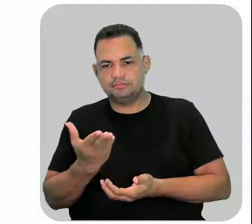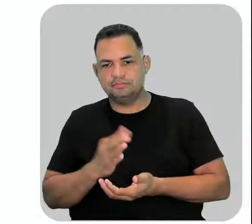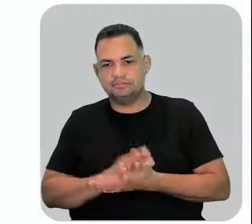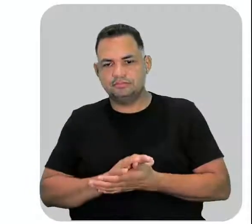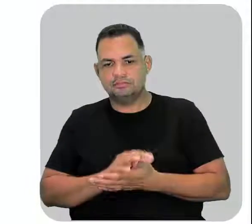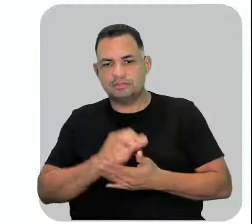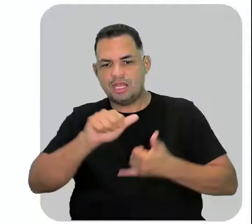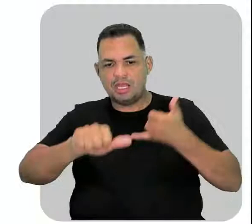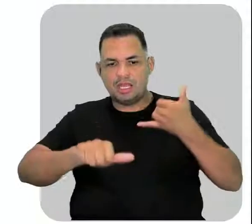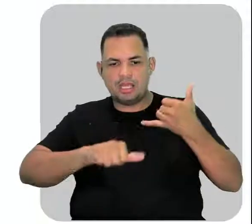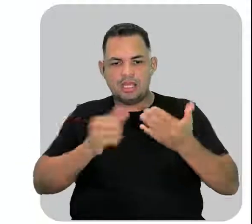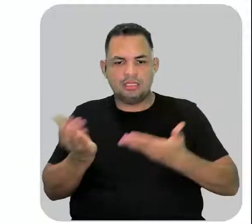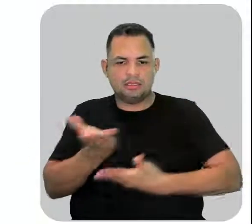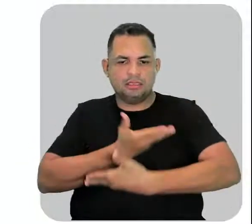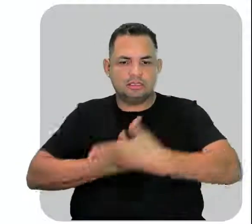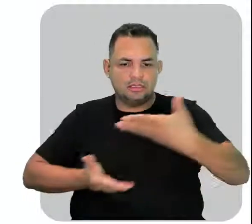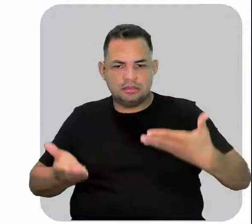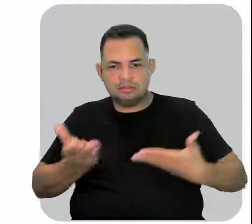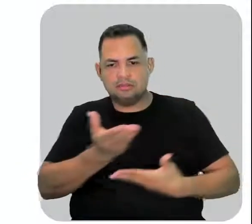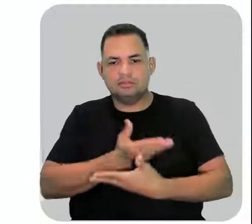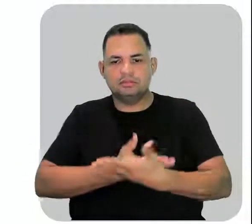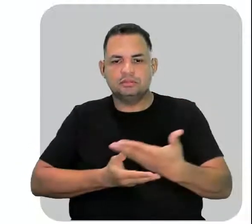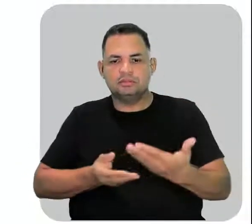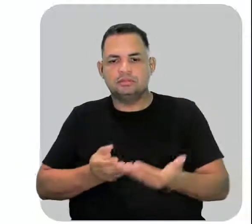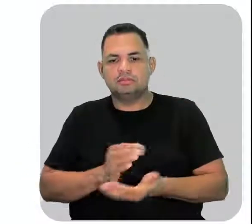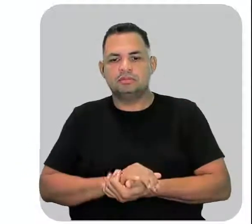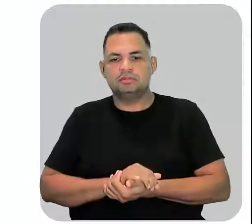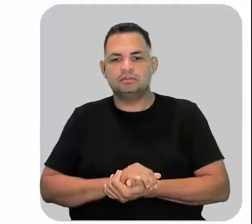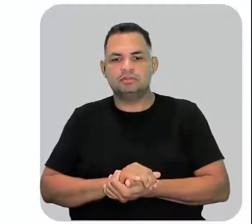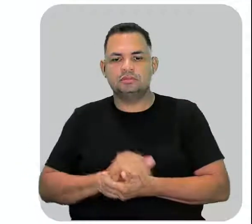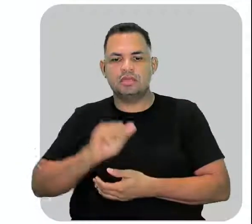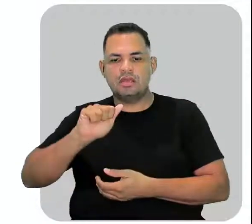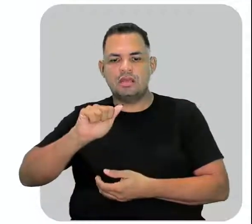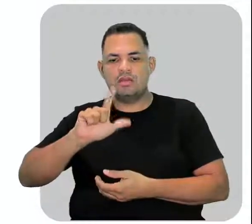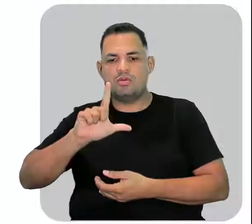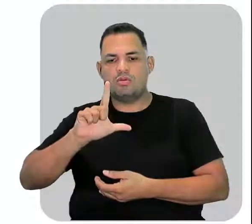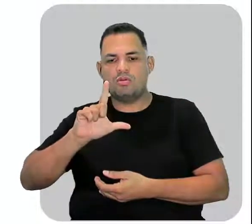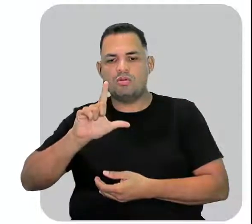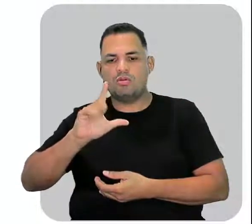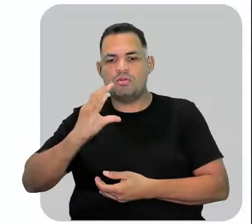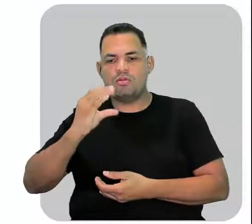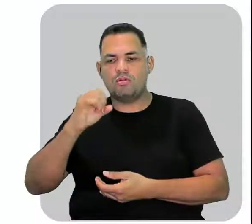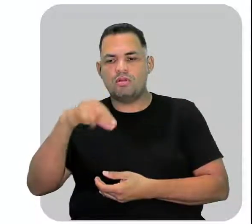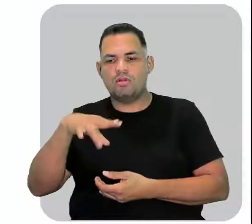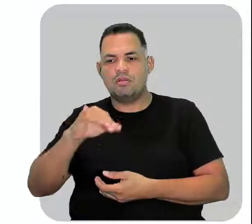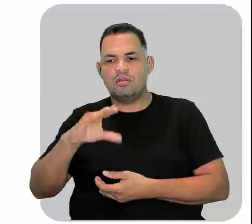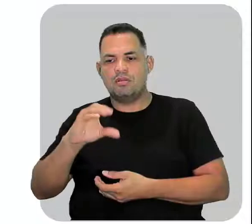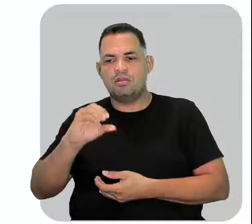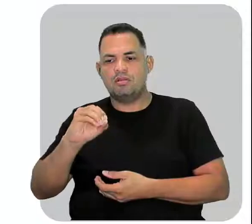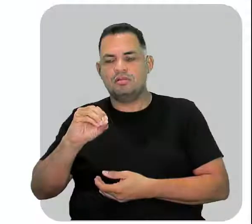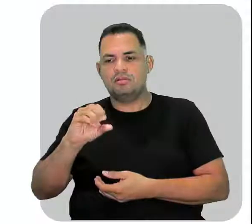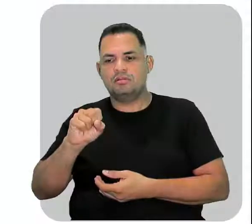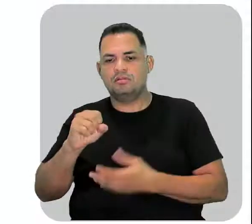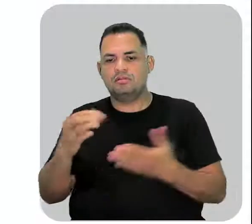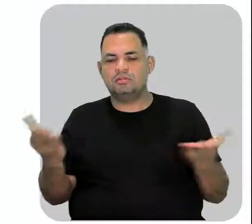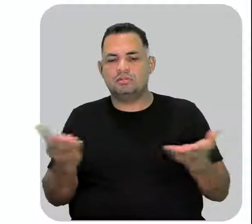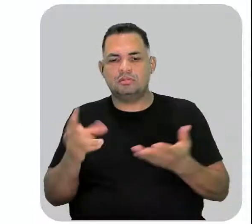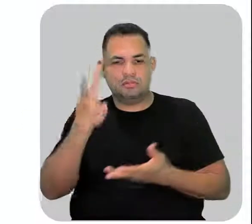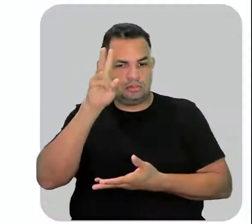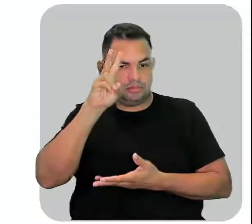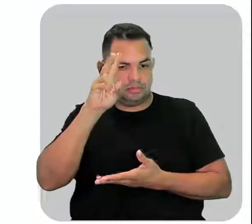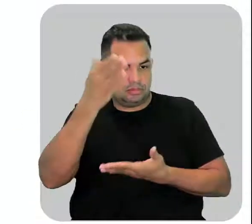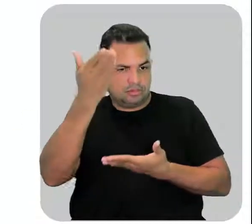vai interagir lá com os nossos alcanos, tá? Lembrando que nessa situação nós temos